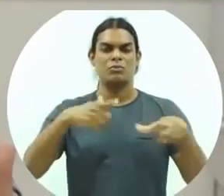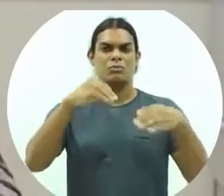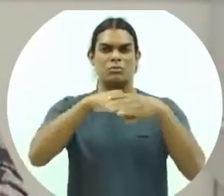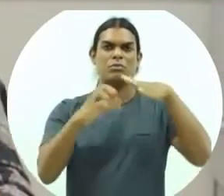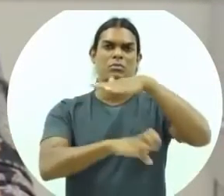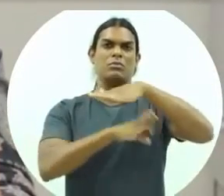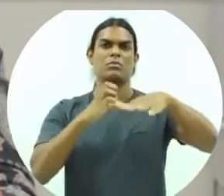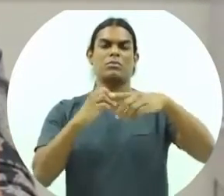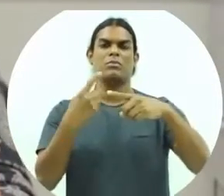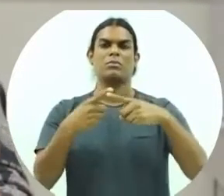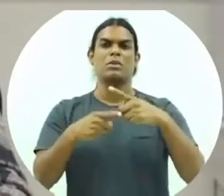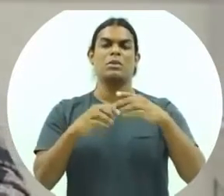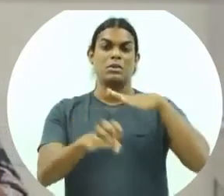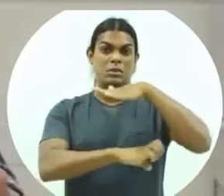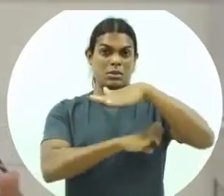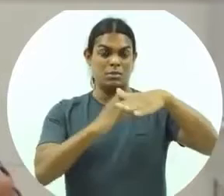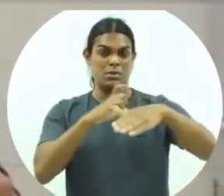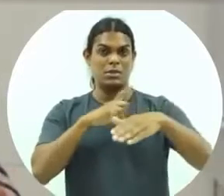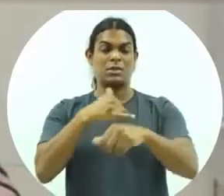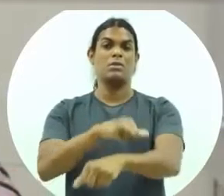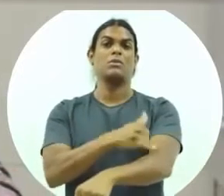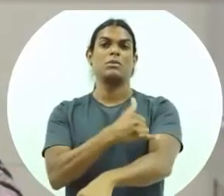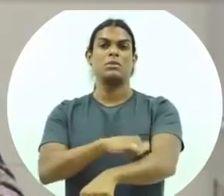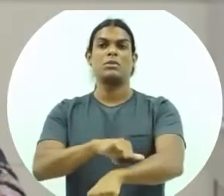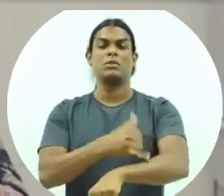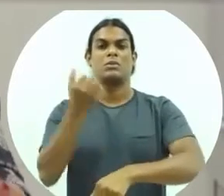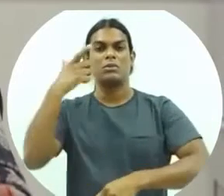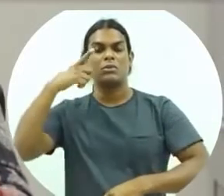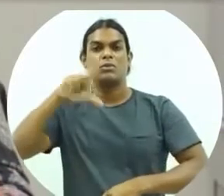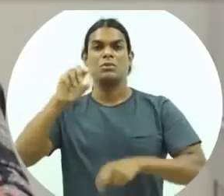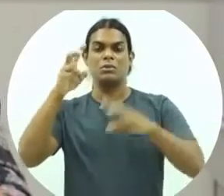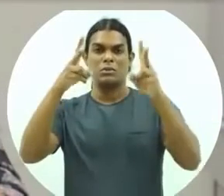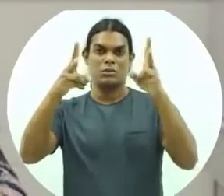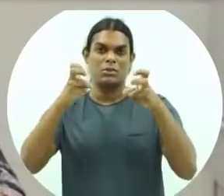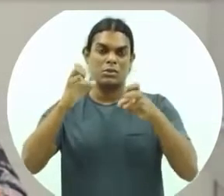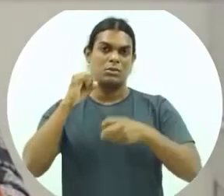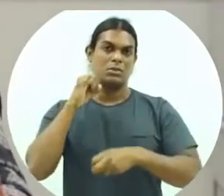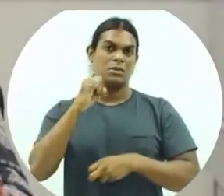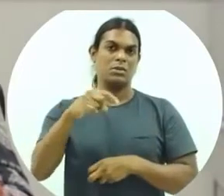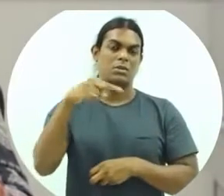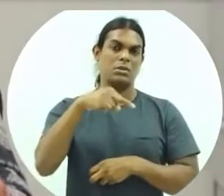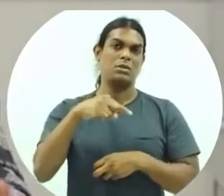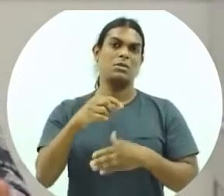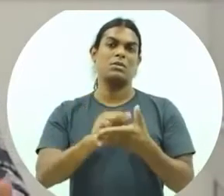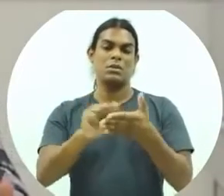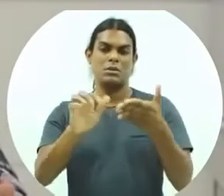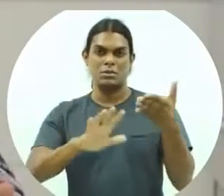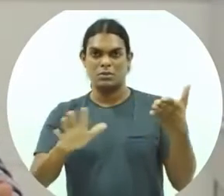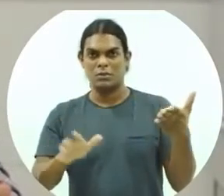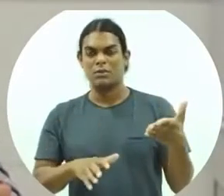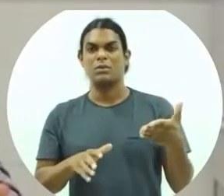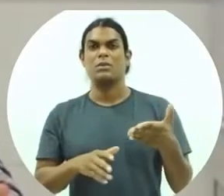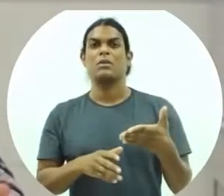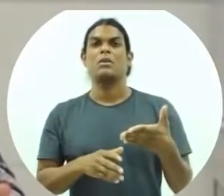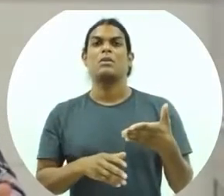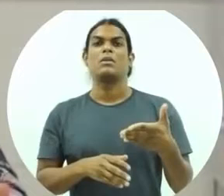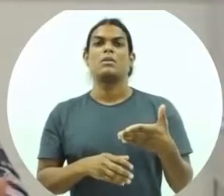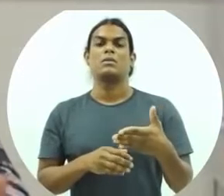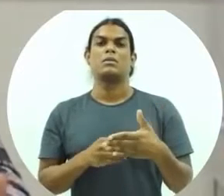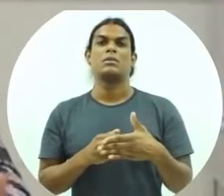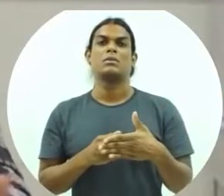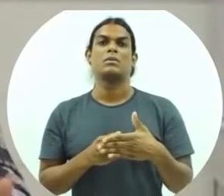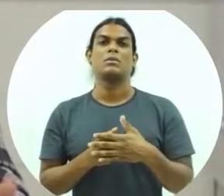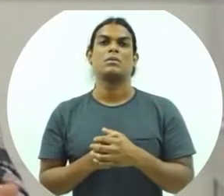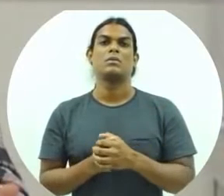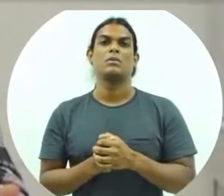o seu planejamento estratégico, a partir da avaliação de desempenho, eu consigo verificar se esse desempenho desses colaboradores,